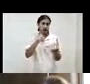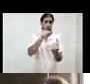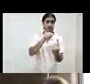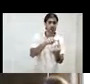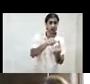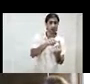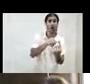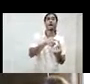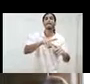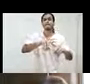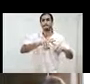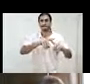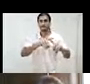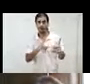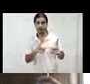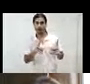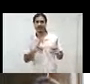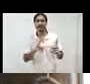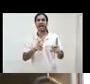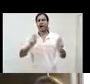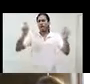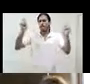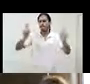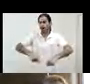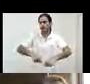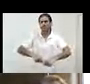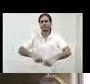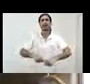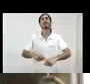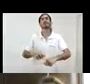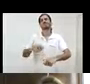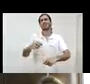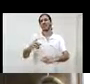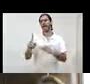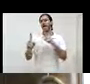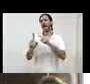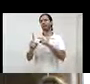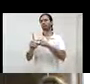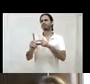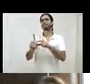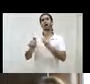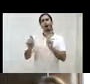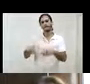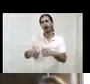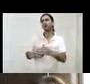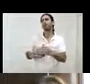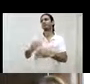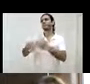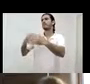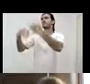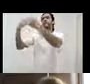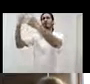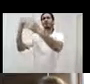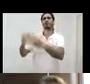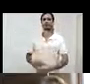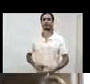sujeito que fala, e é por meio da linguagem. E aqui ela responde, a tensão disso, ela acaba exatamente por meio da linguagem, quando eles